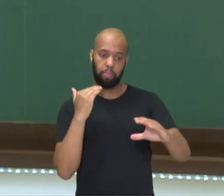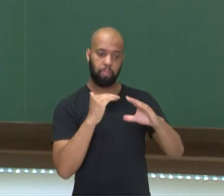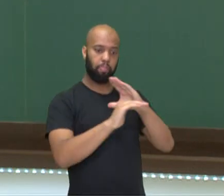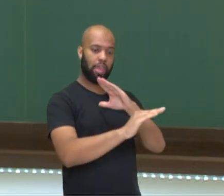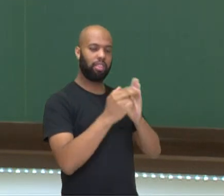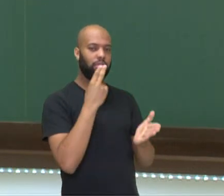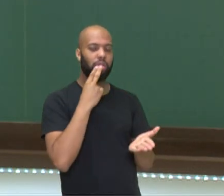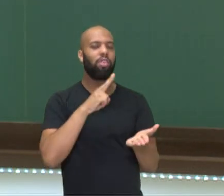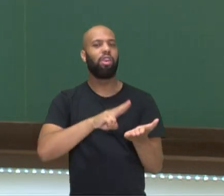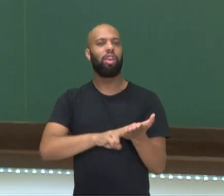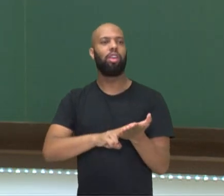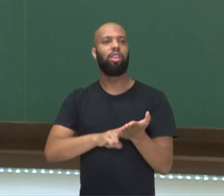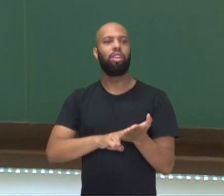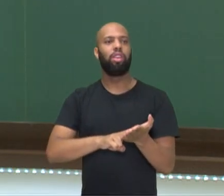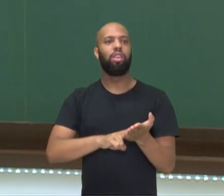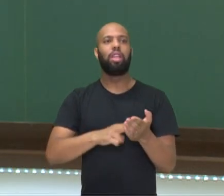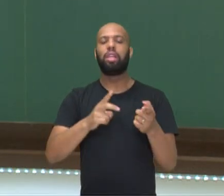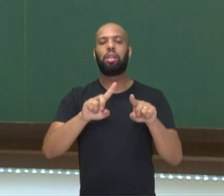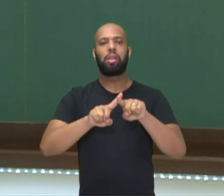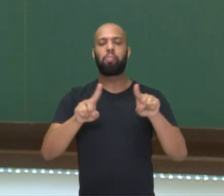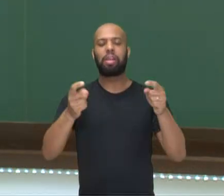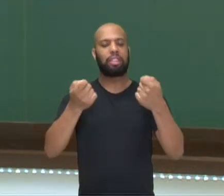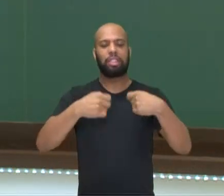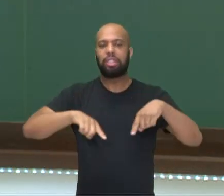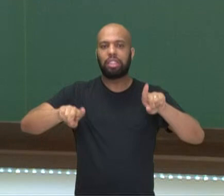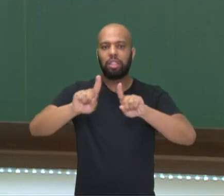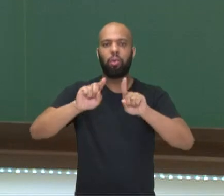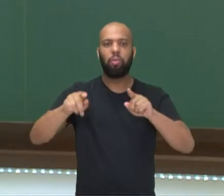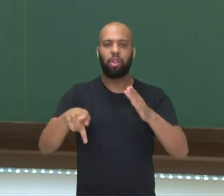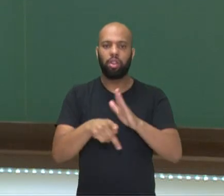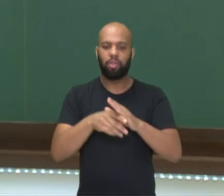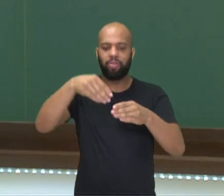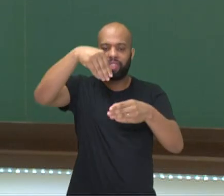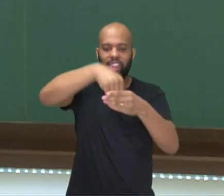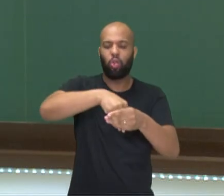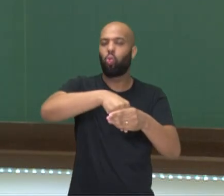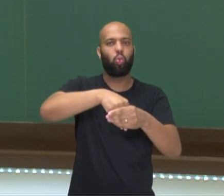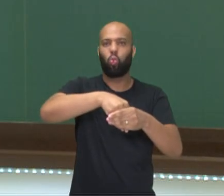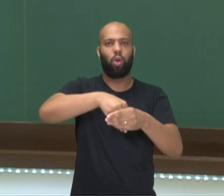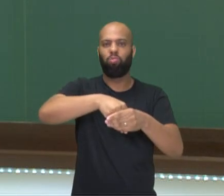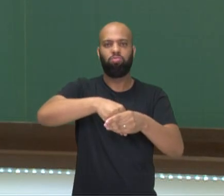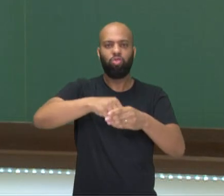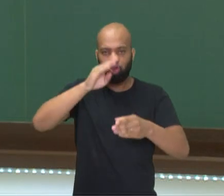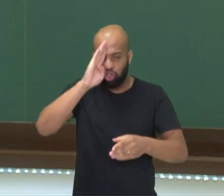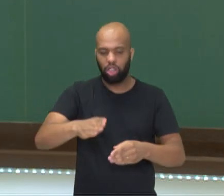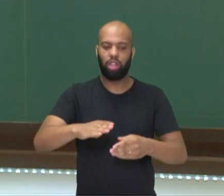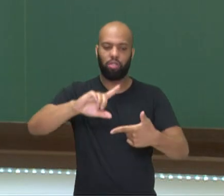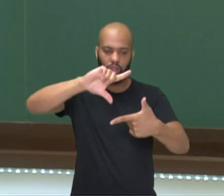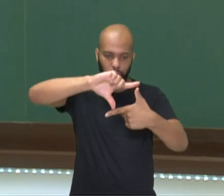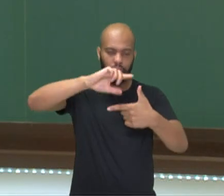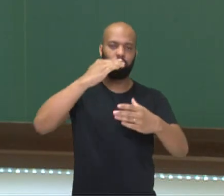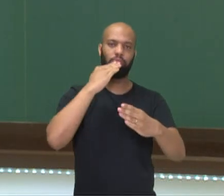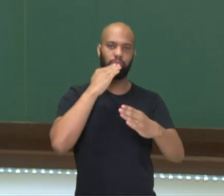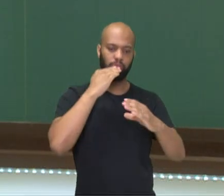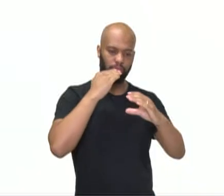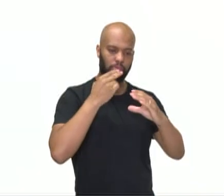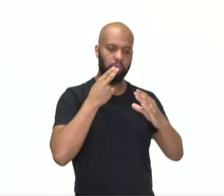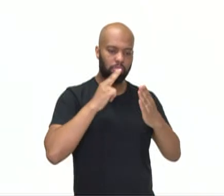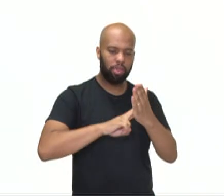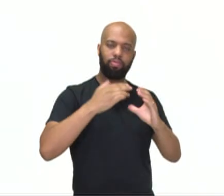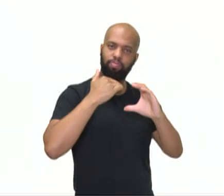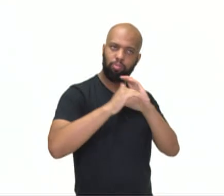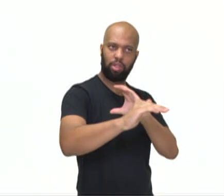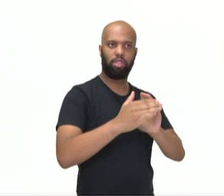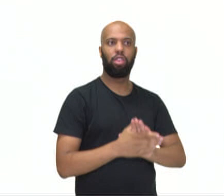por correio e ela não precisa de envelope, tá certo? Olha lá, outro